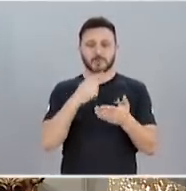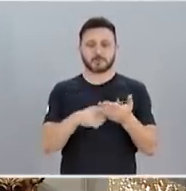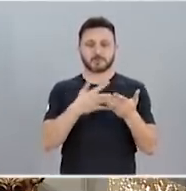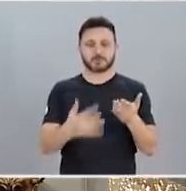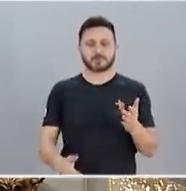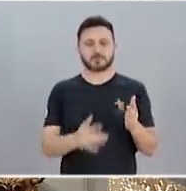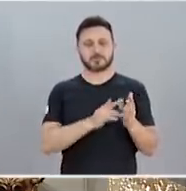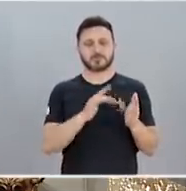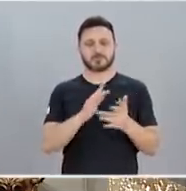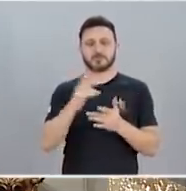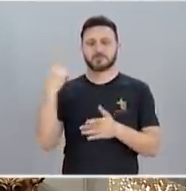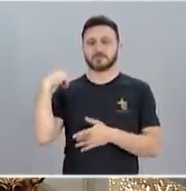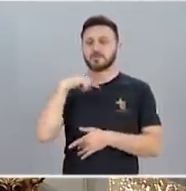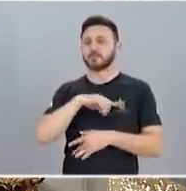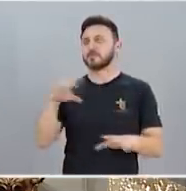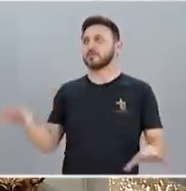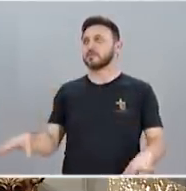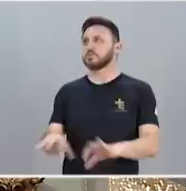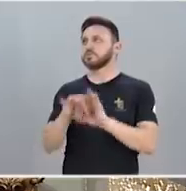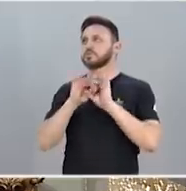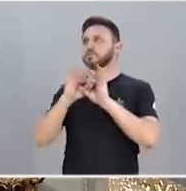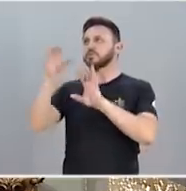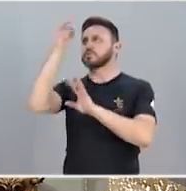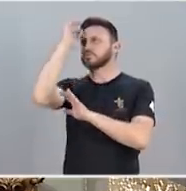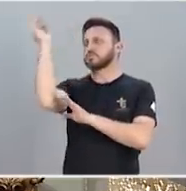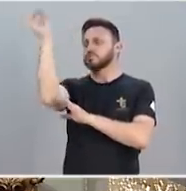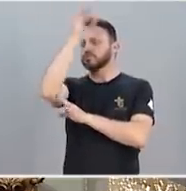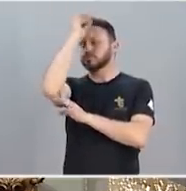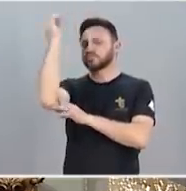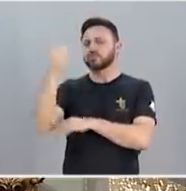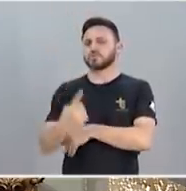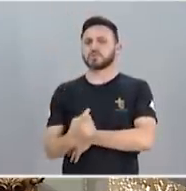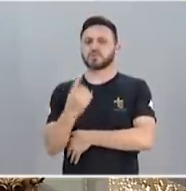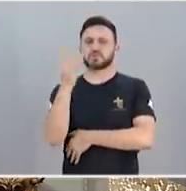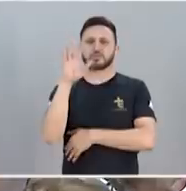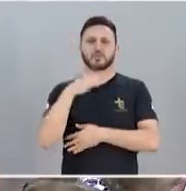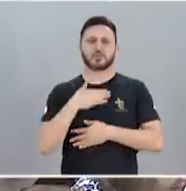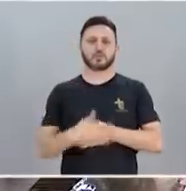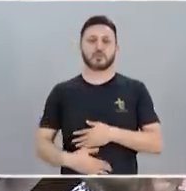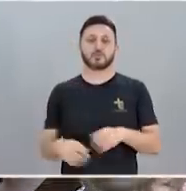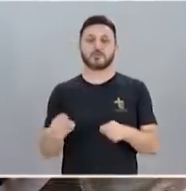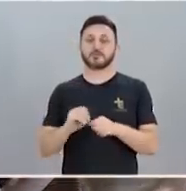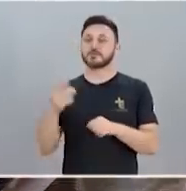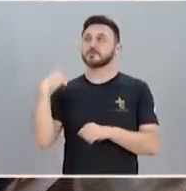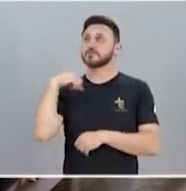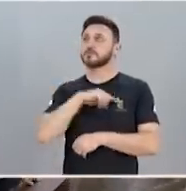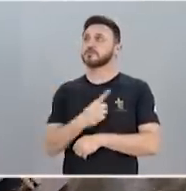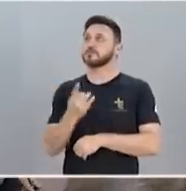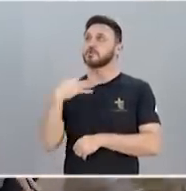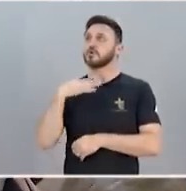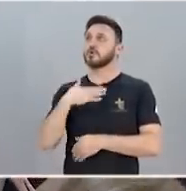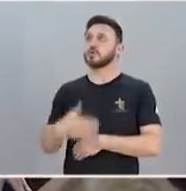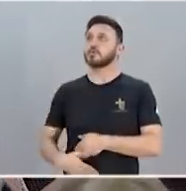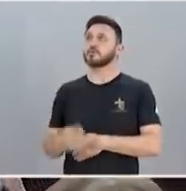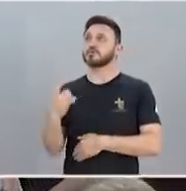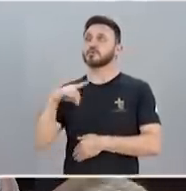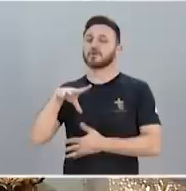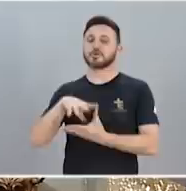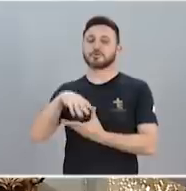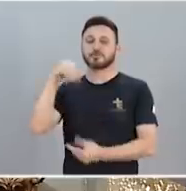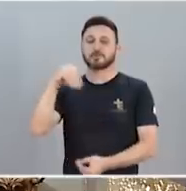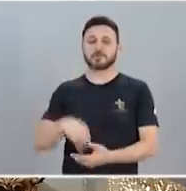o sangue de Cristo, sejamos reunidos pelo Espírito Santo num só corpo. Fazei de nós um só corpo e um